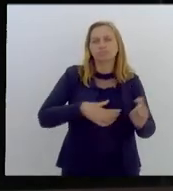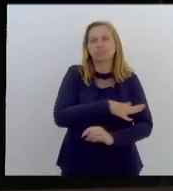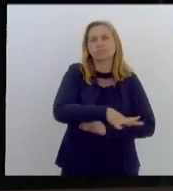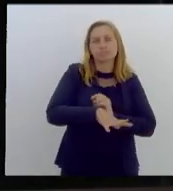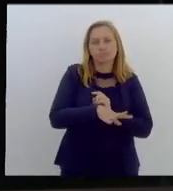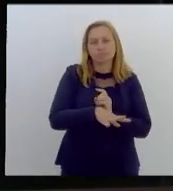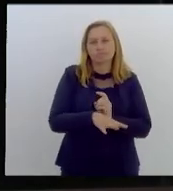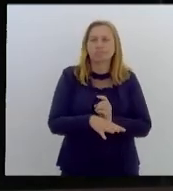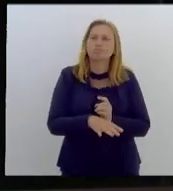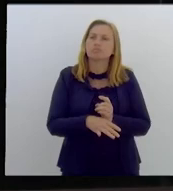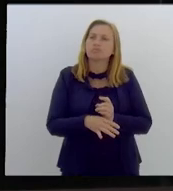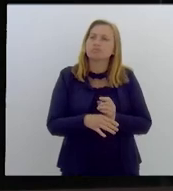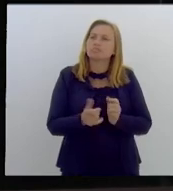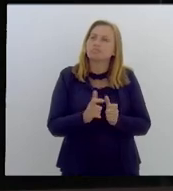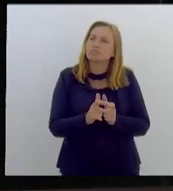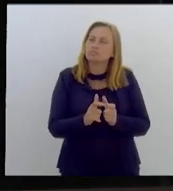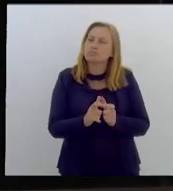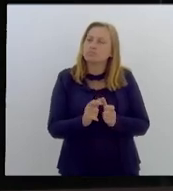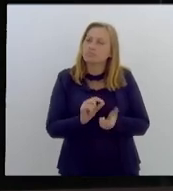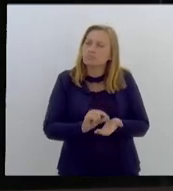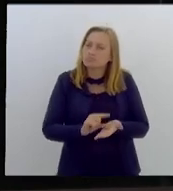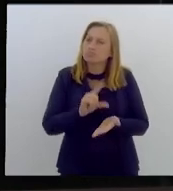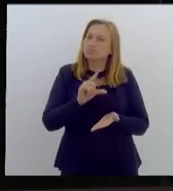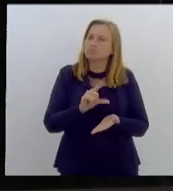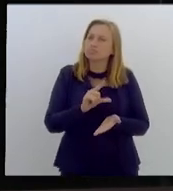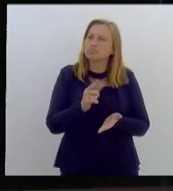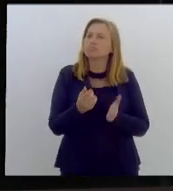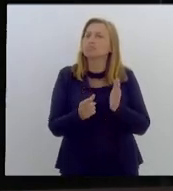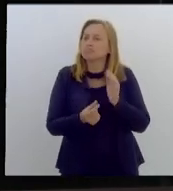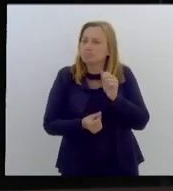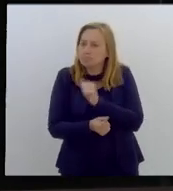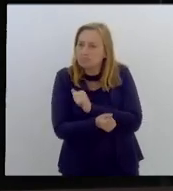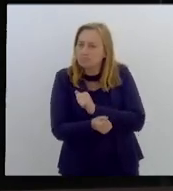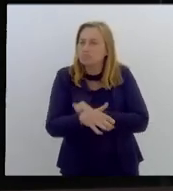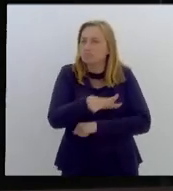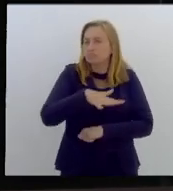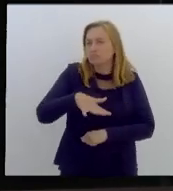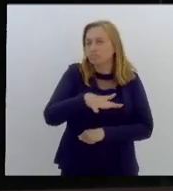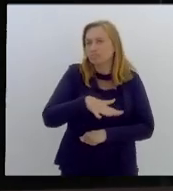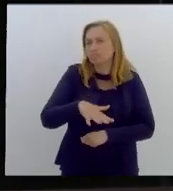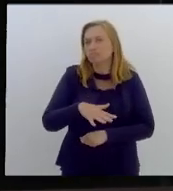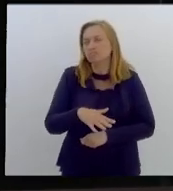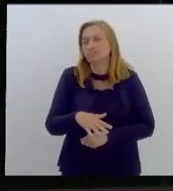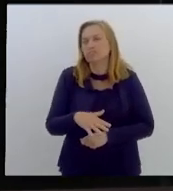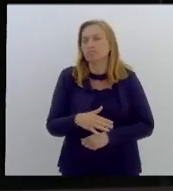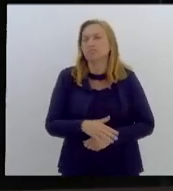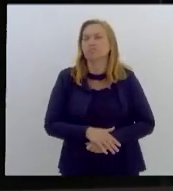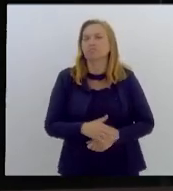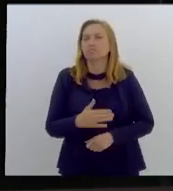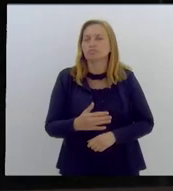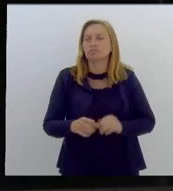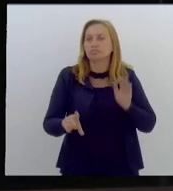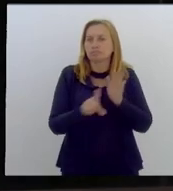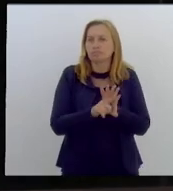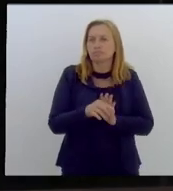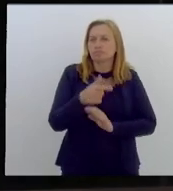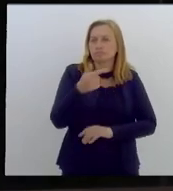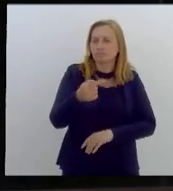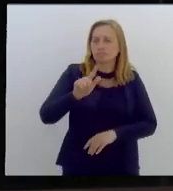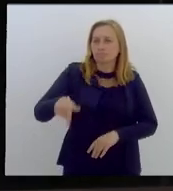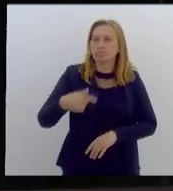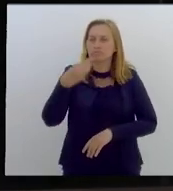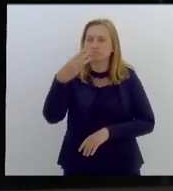objetivando aumentar exponencialmente os investimentos do setor, conforme preconiza a Lei